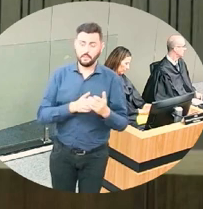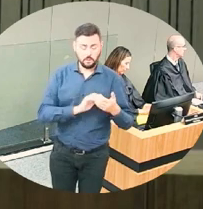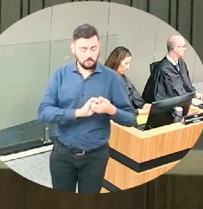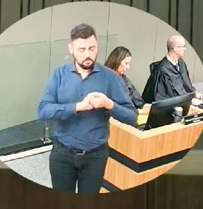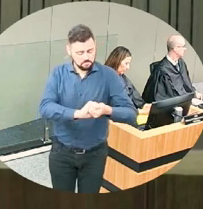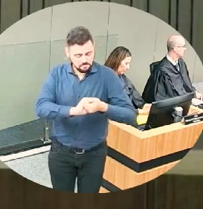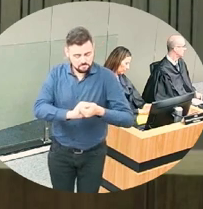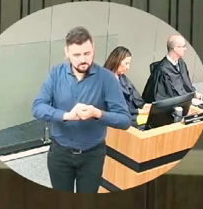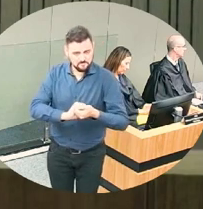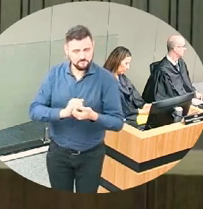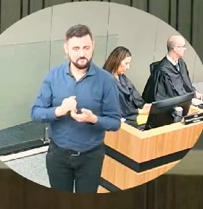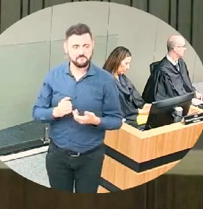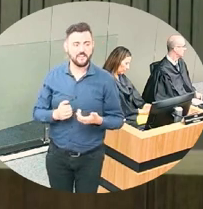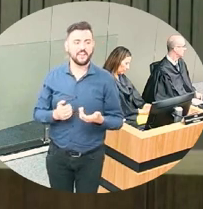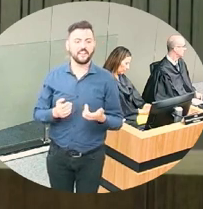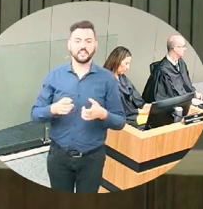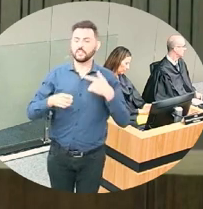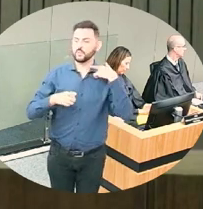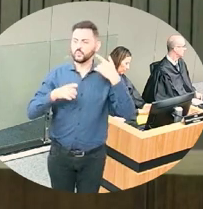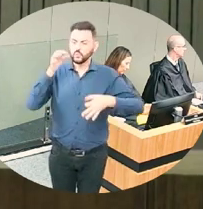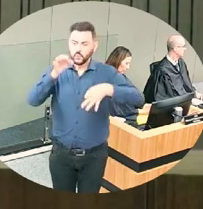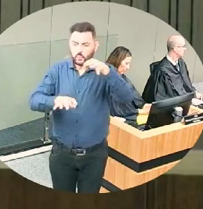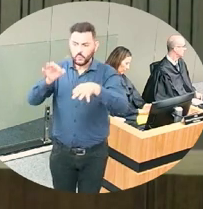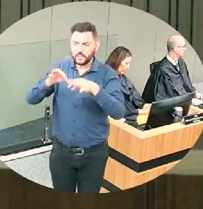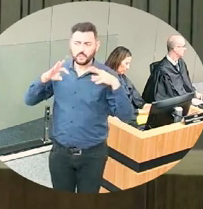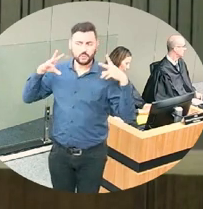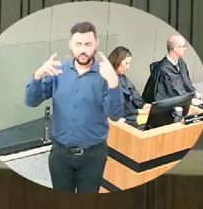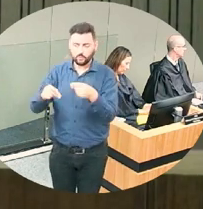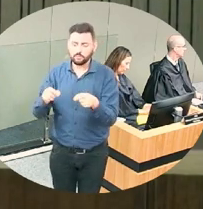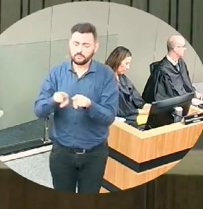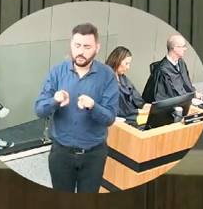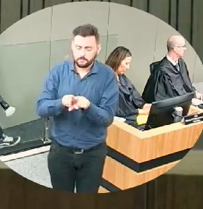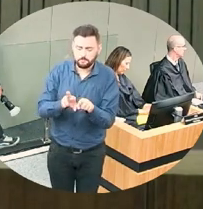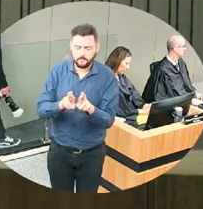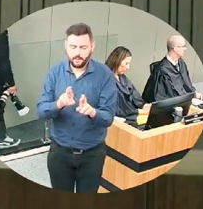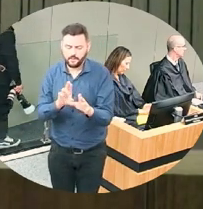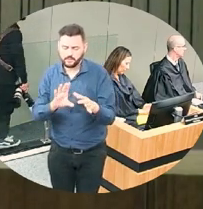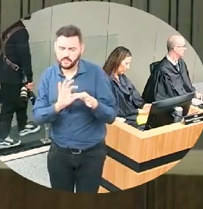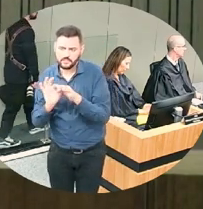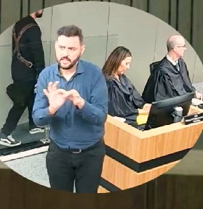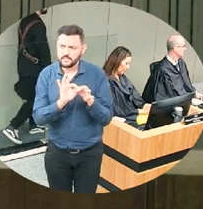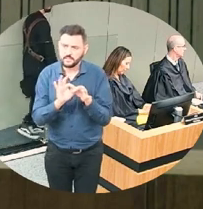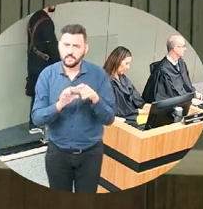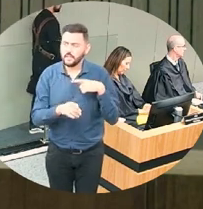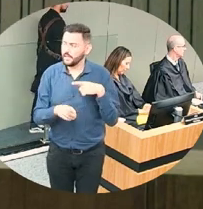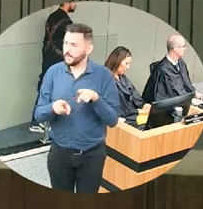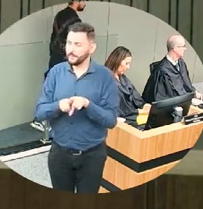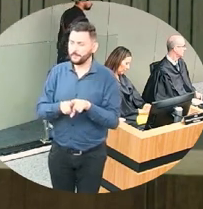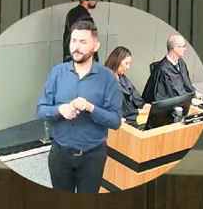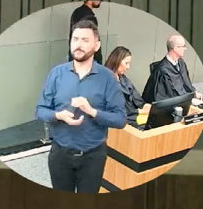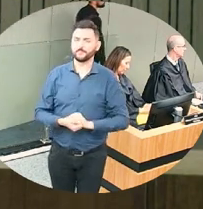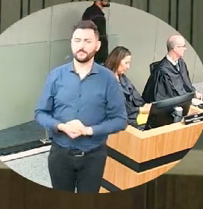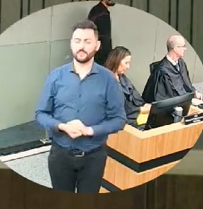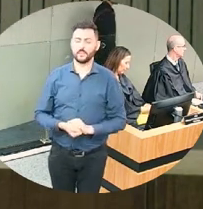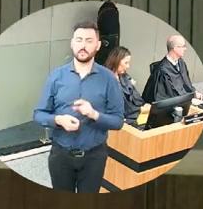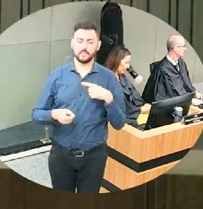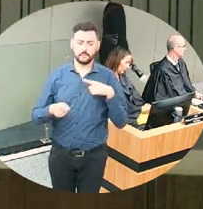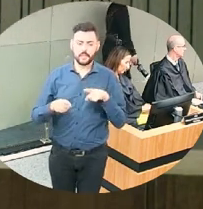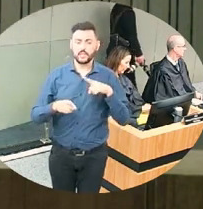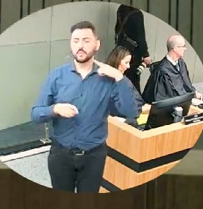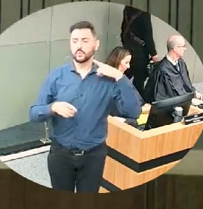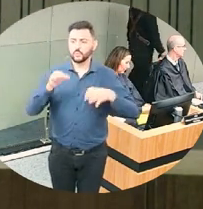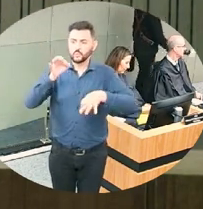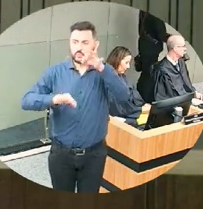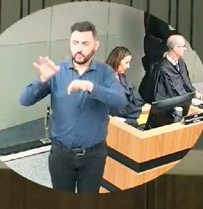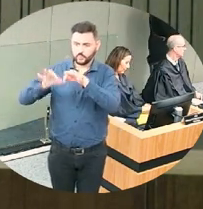Saúdo aos juízes e toda a nossa Associação excelentíssimo juiz